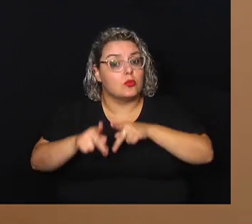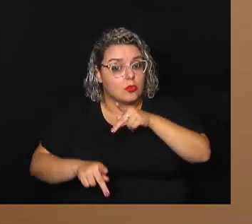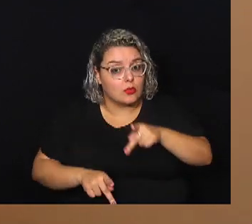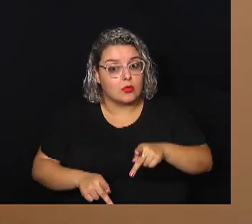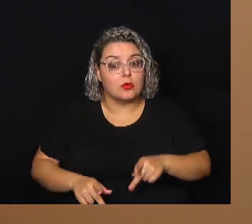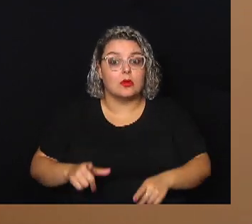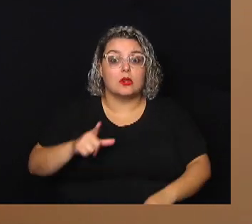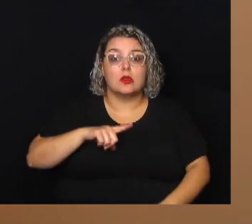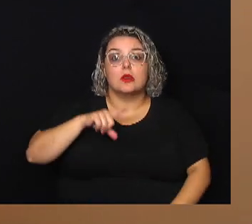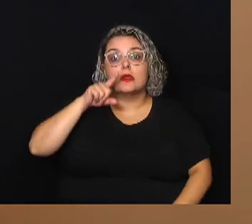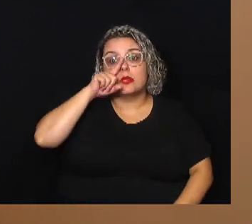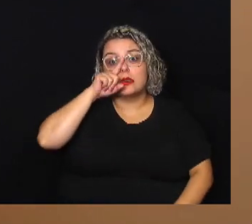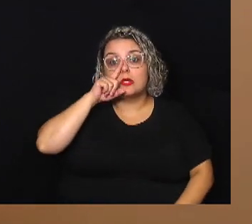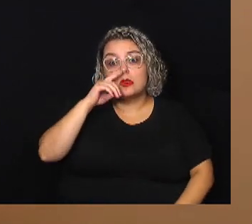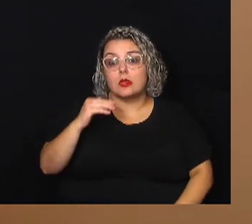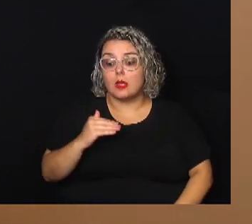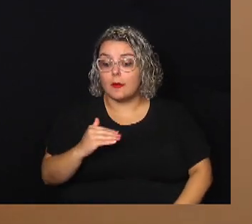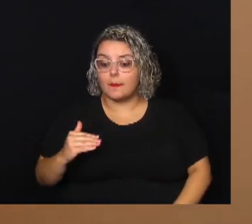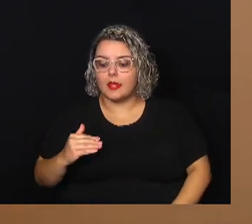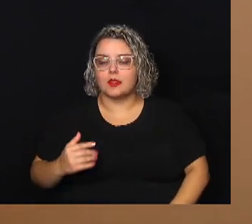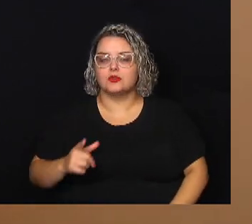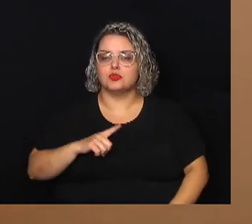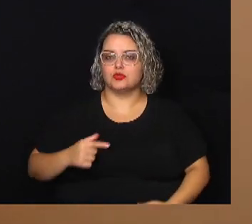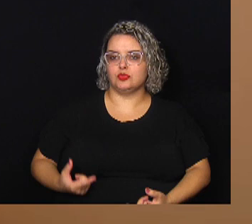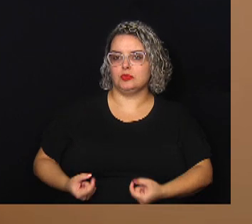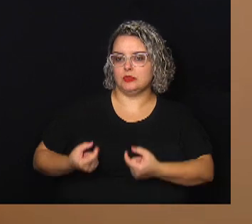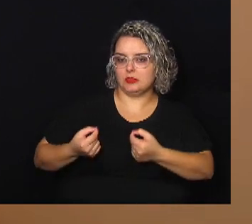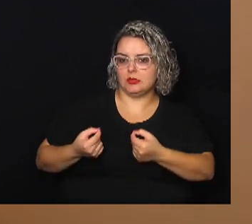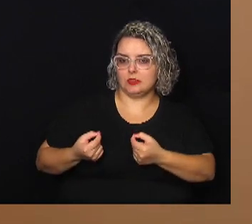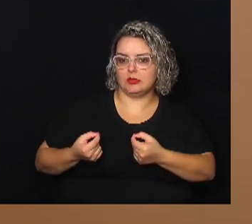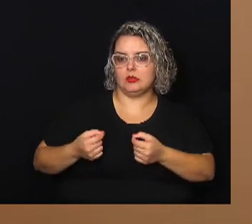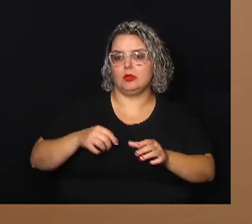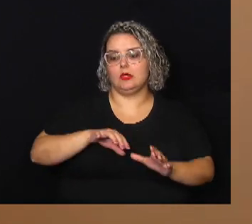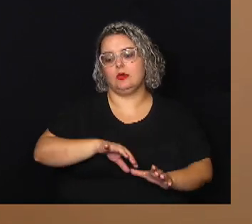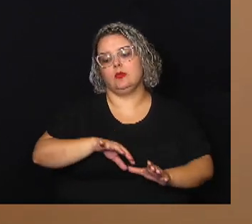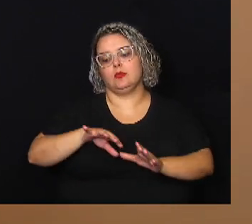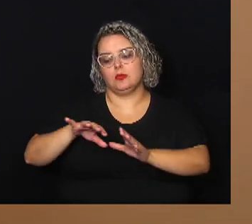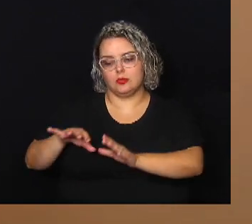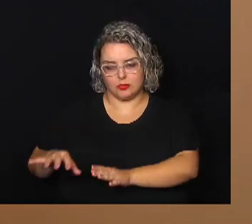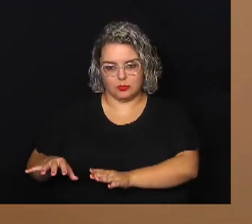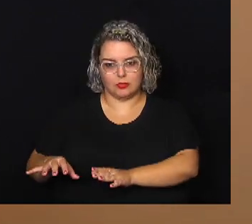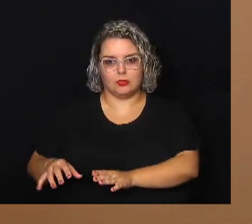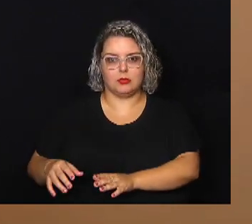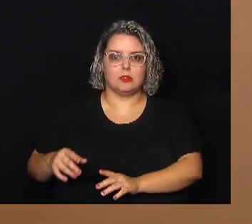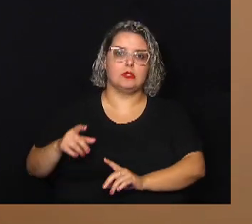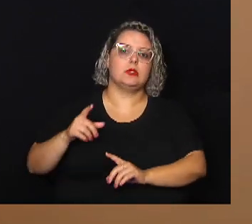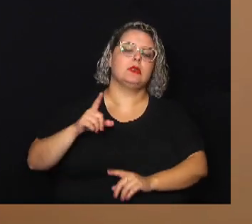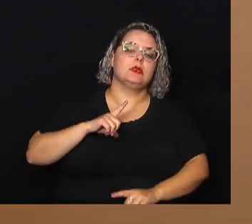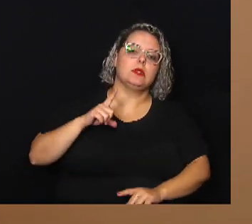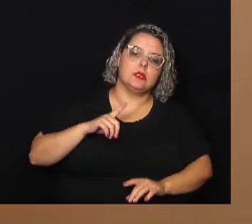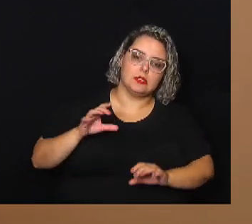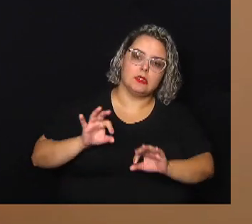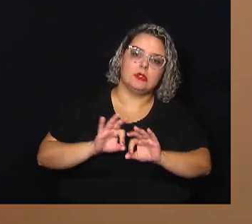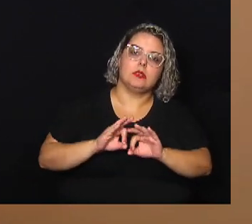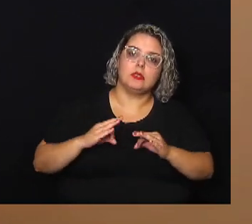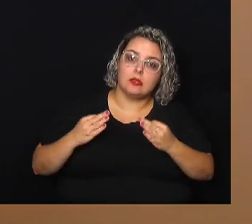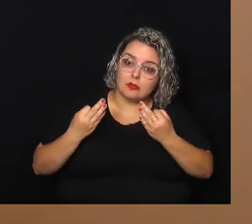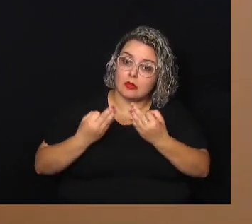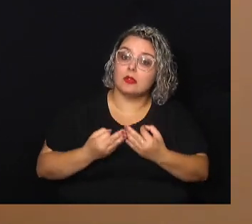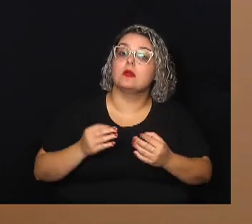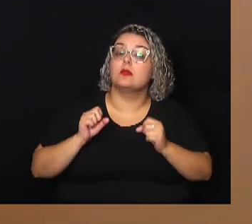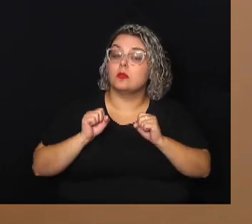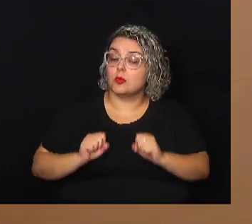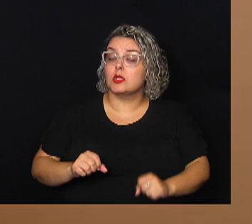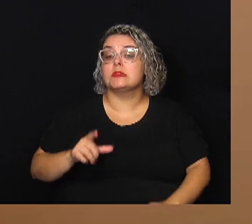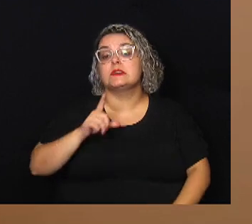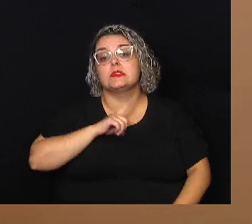um risco médio de ter câncer, excluindo aqueles pacientes que têm algum caso na família que possa considerar